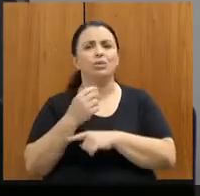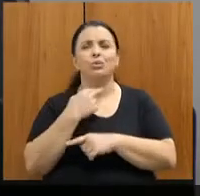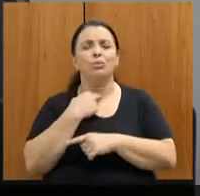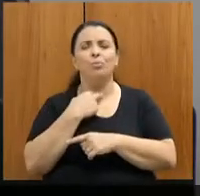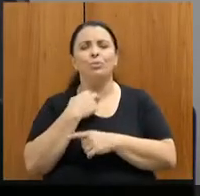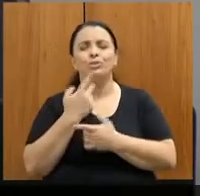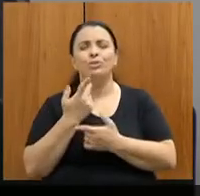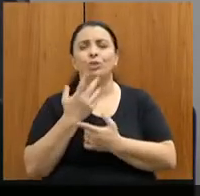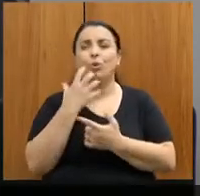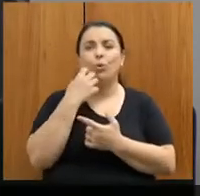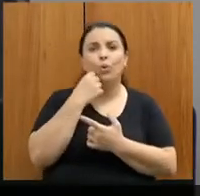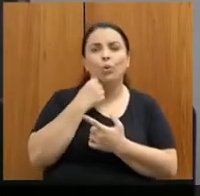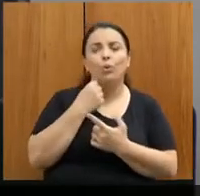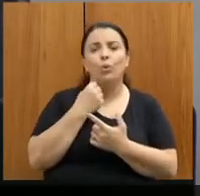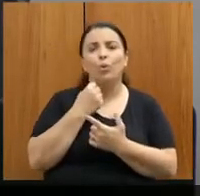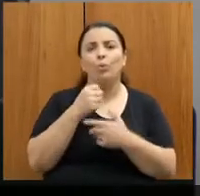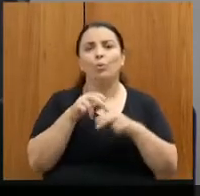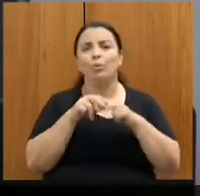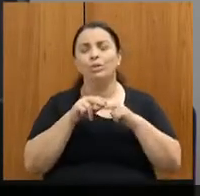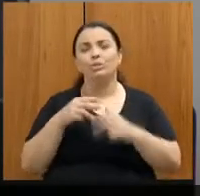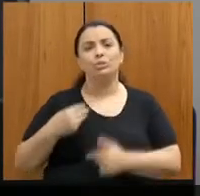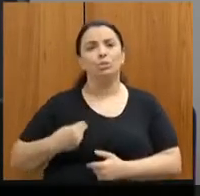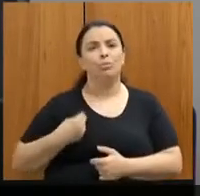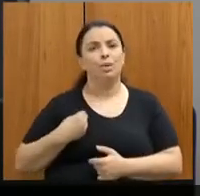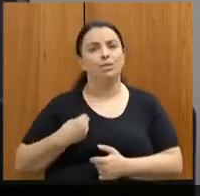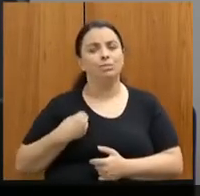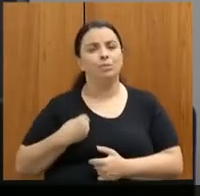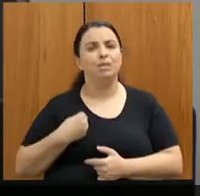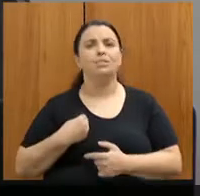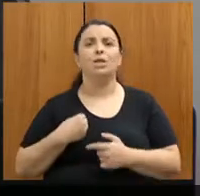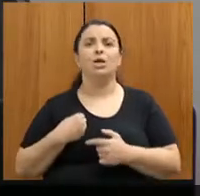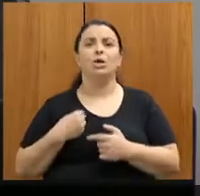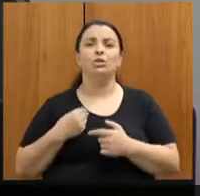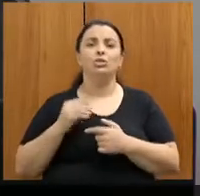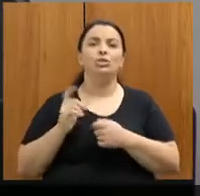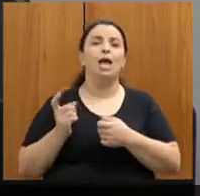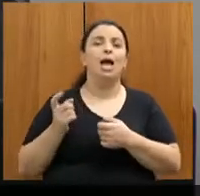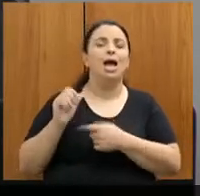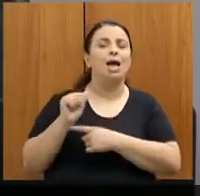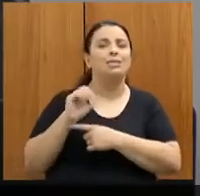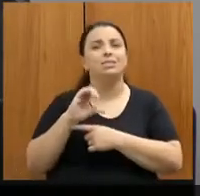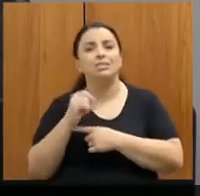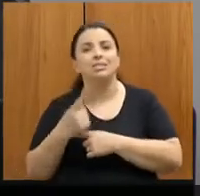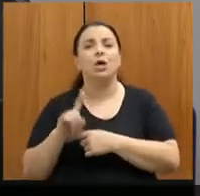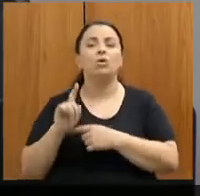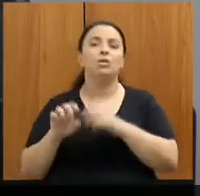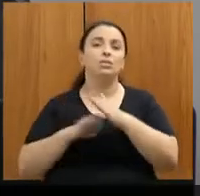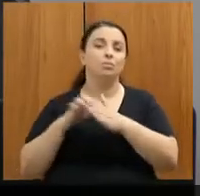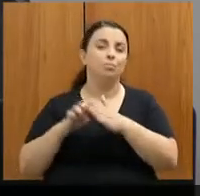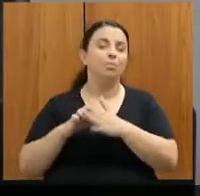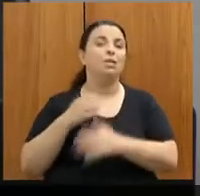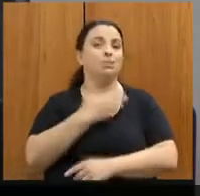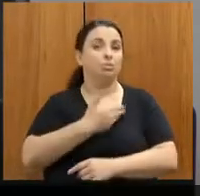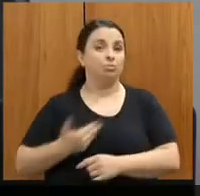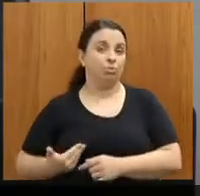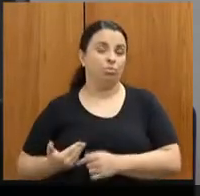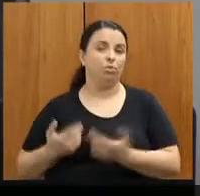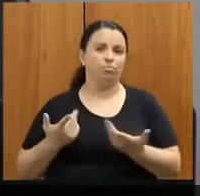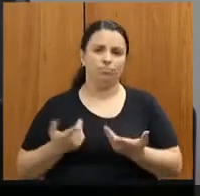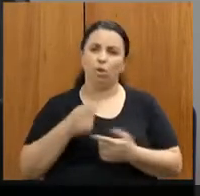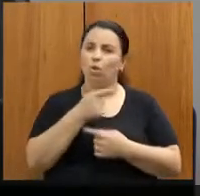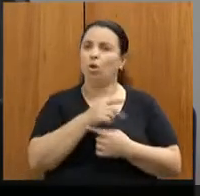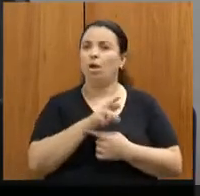receita proveniente de participação acionária das empresas públicas o regime de recuperação fiscal